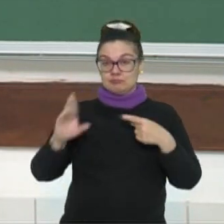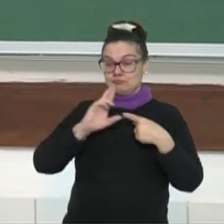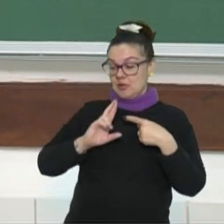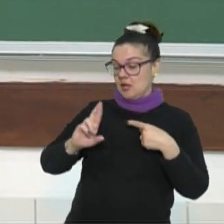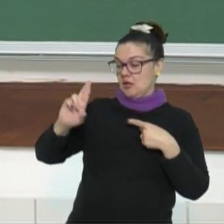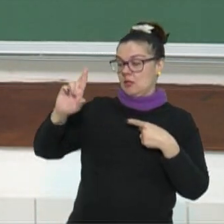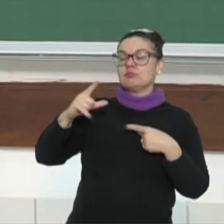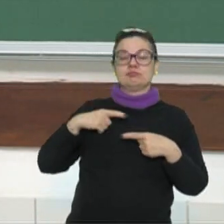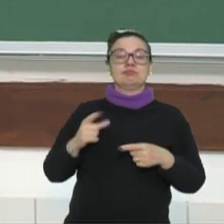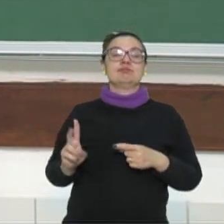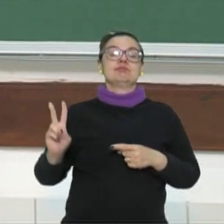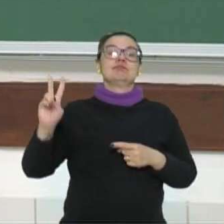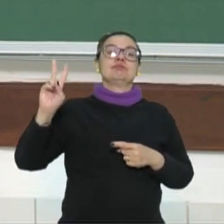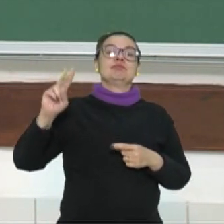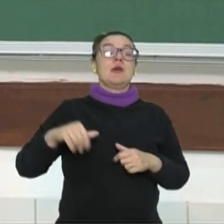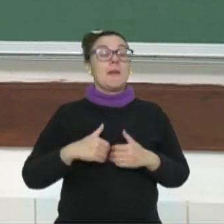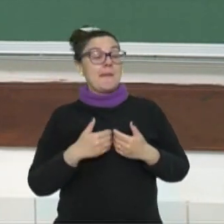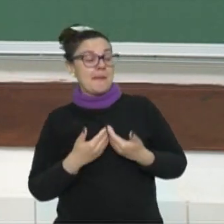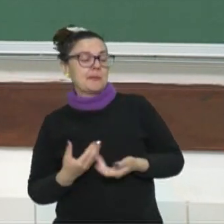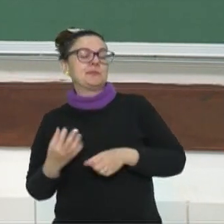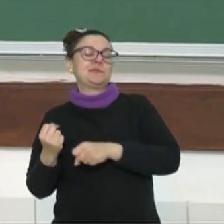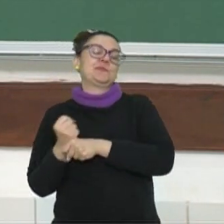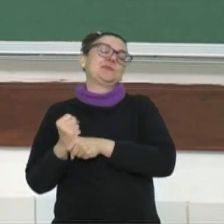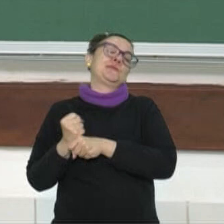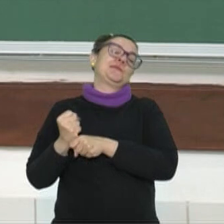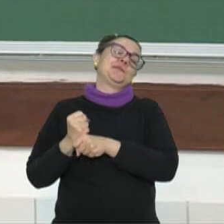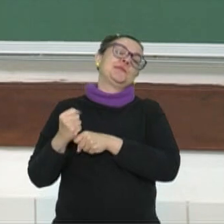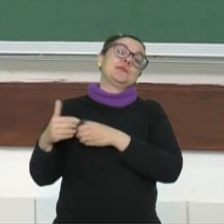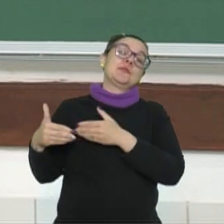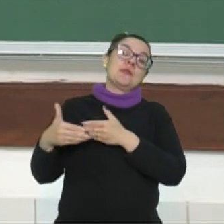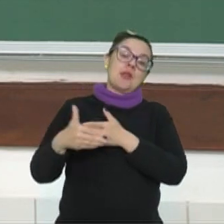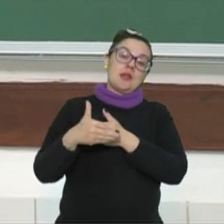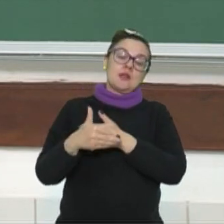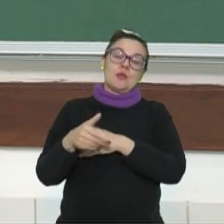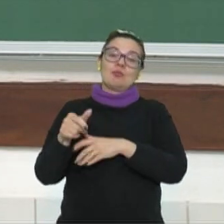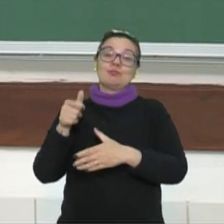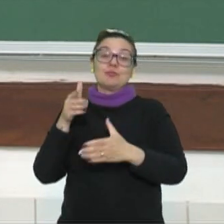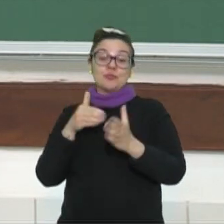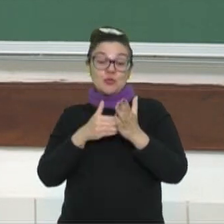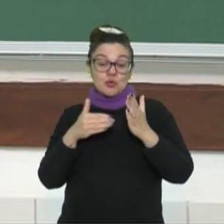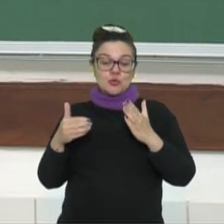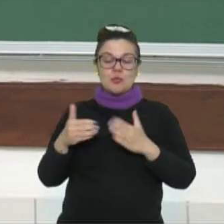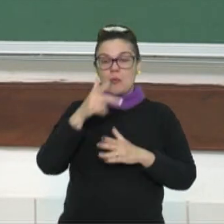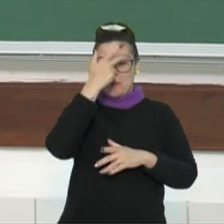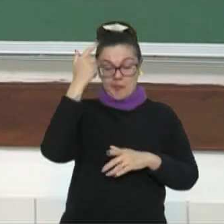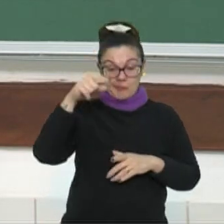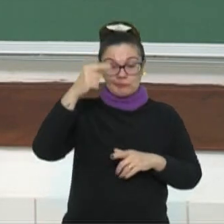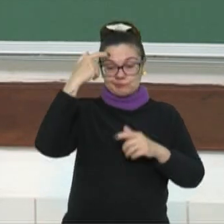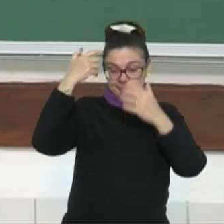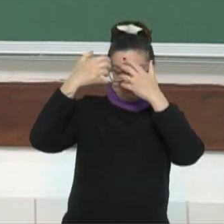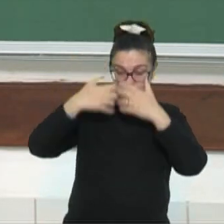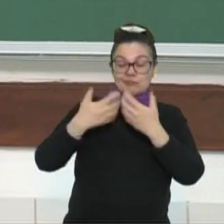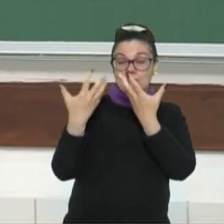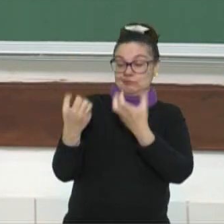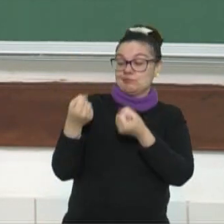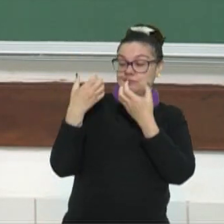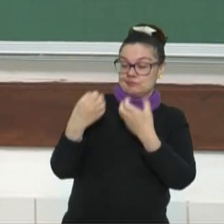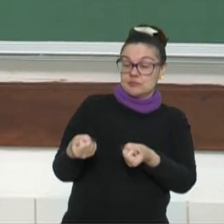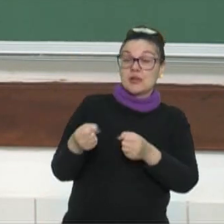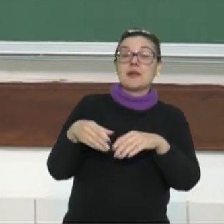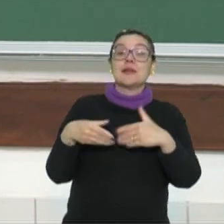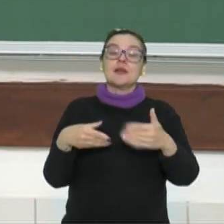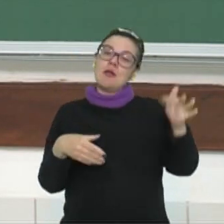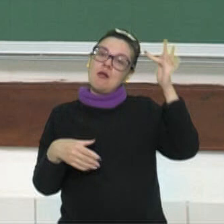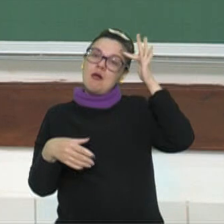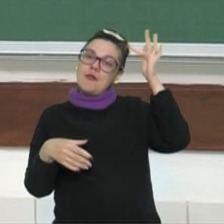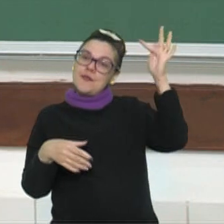tem lá os seus valores. E isso, durante muito tempo, ficou introjetado na mente das pessoas e, consequentemente, a